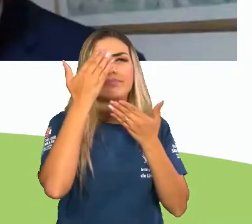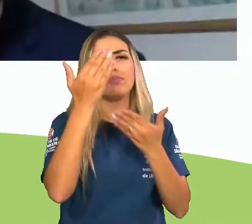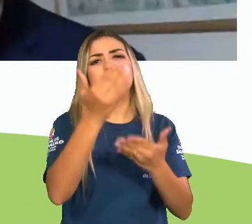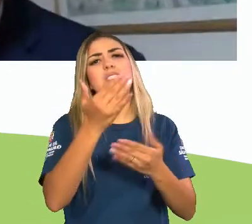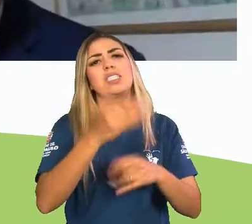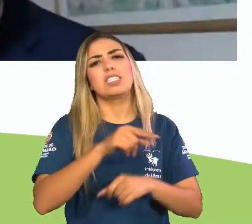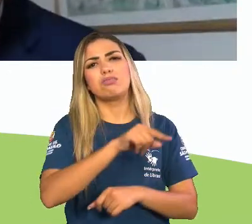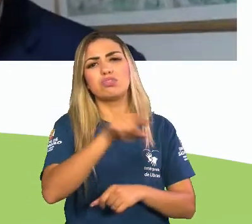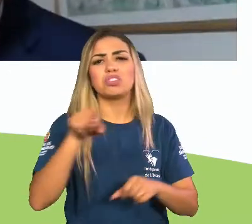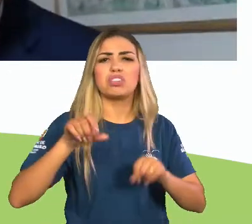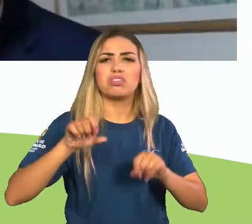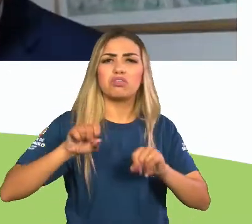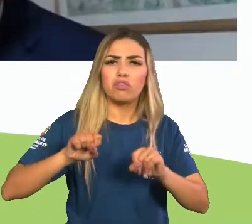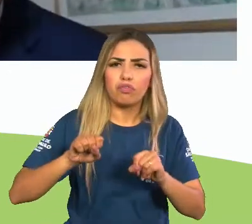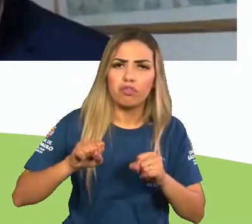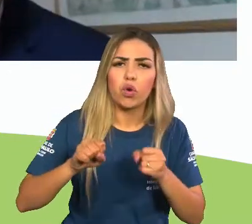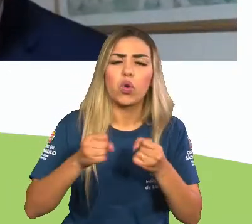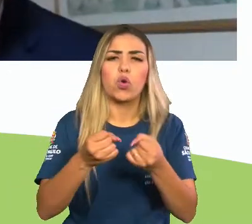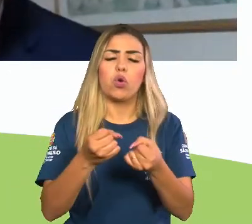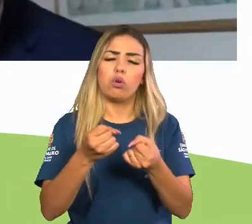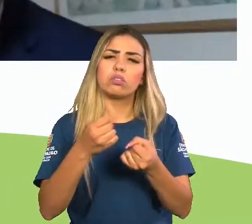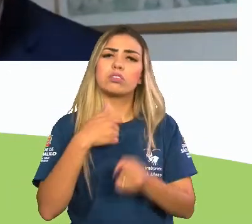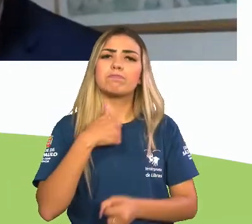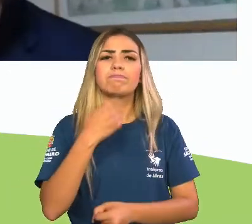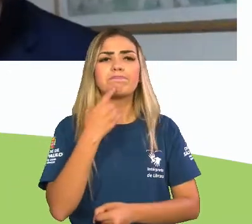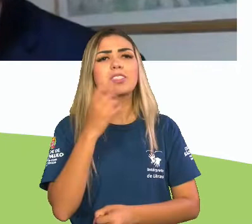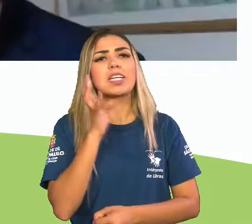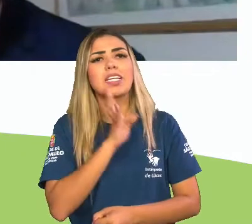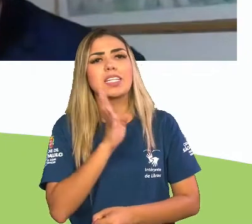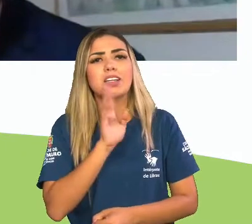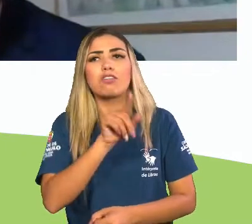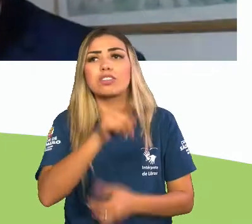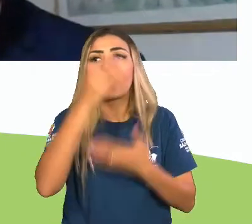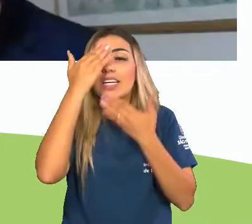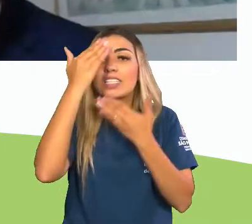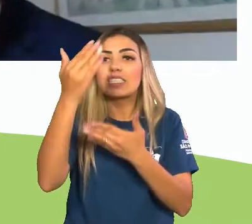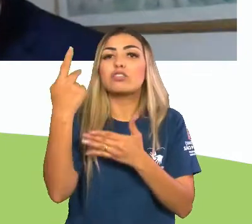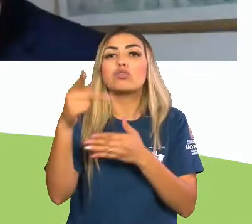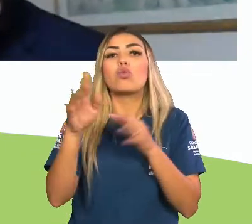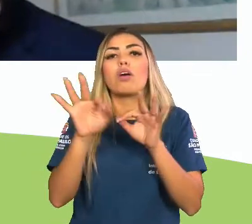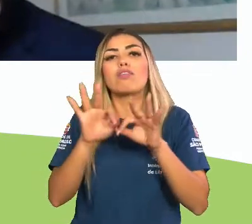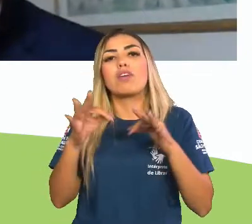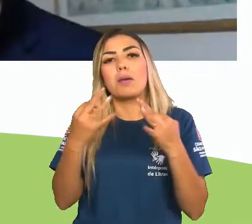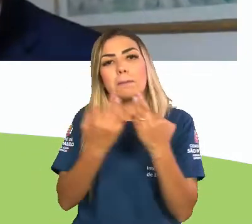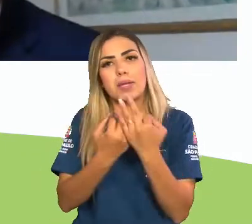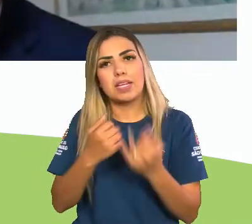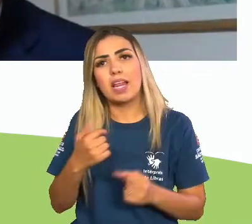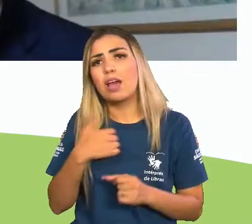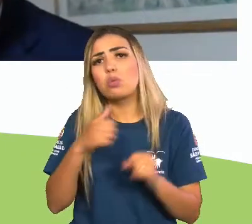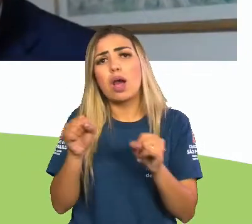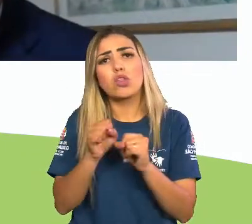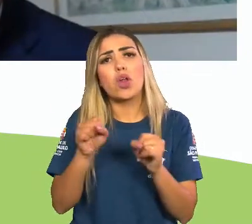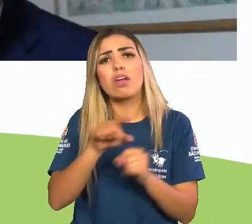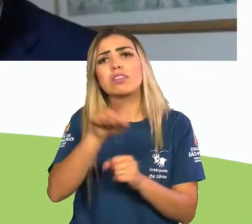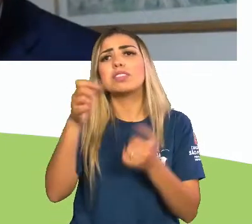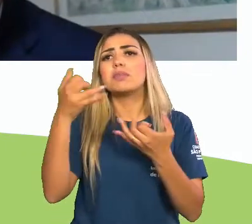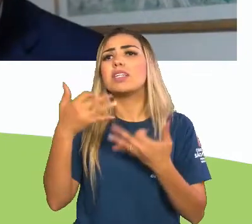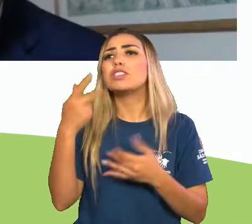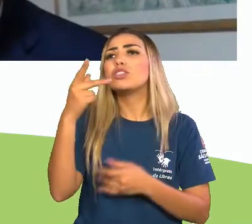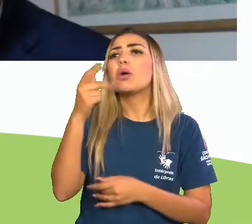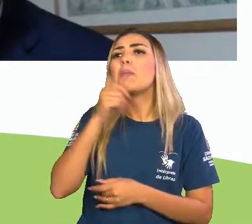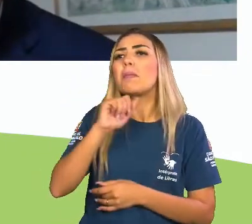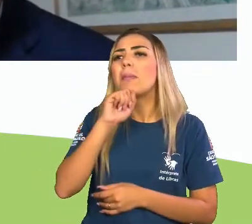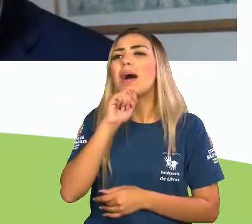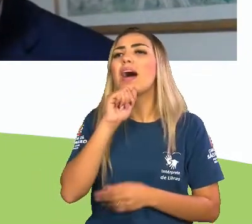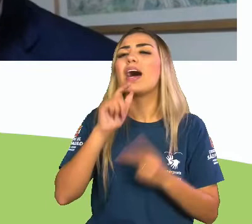todo o seu empenho. E eu achei muito legal você agradecendo a sua família. E eu adorei a fala da dona Gildete, do seu